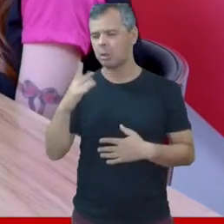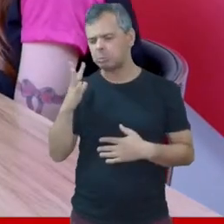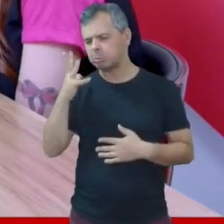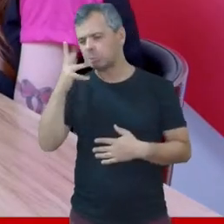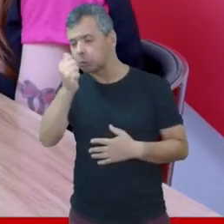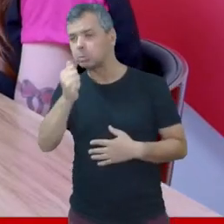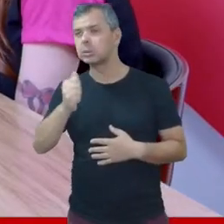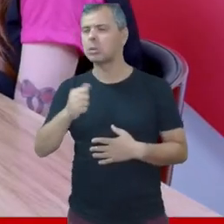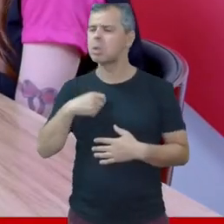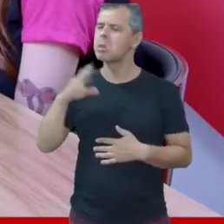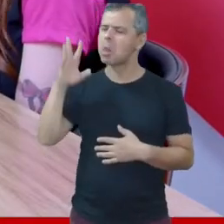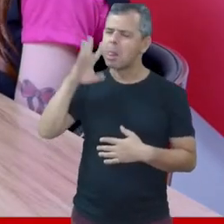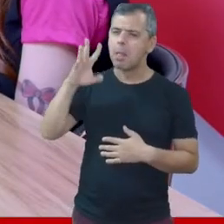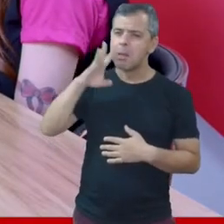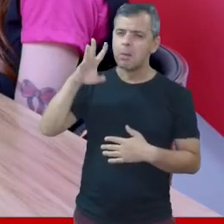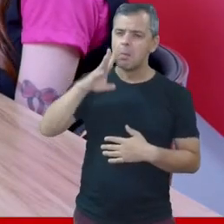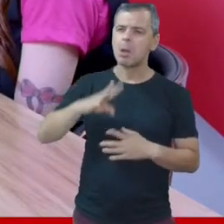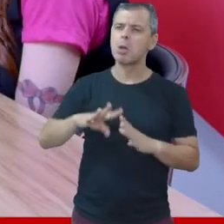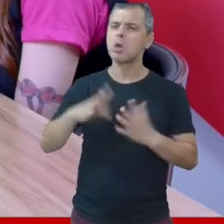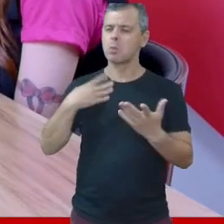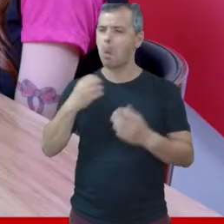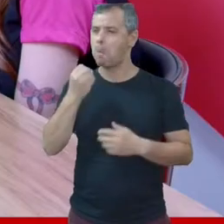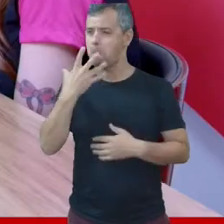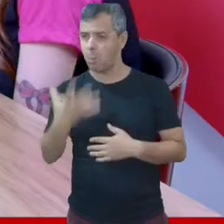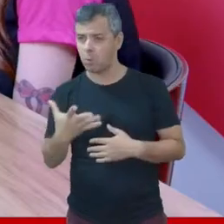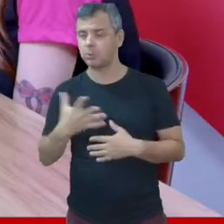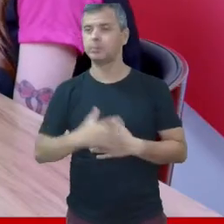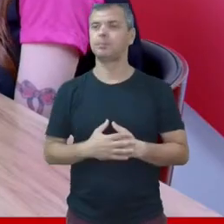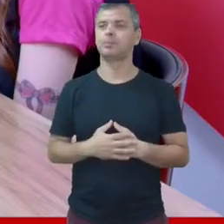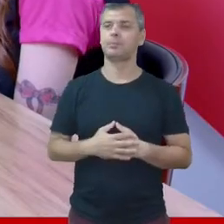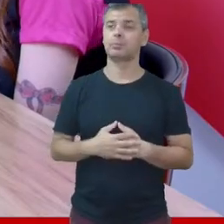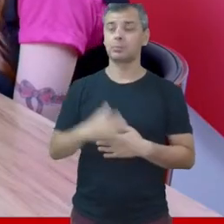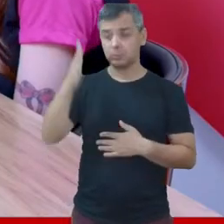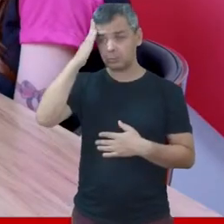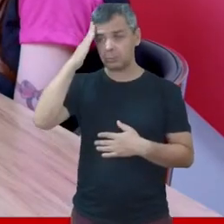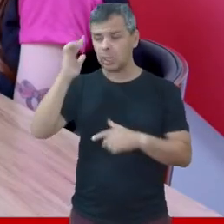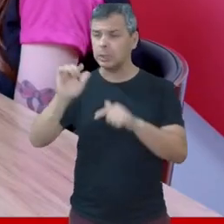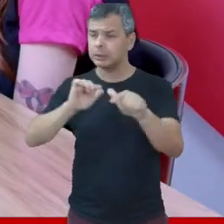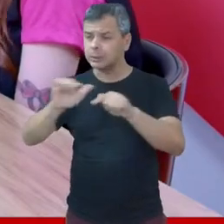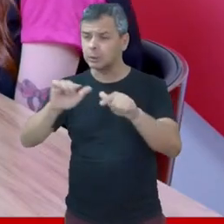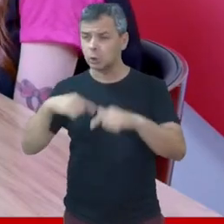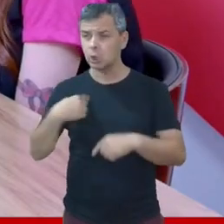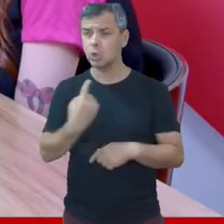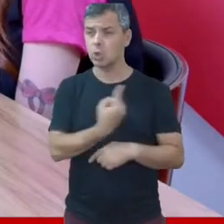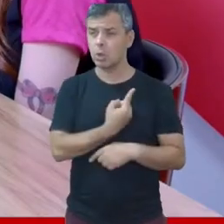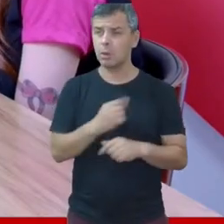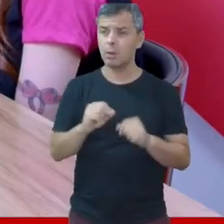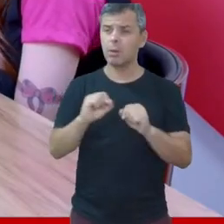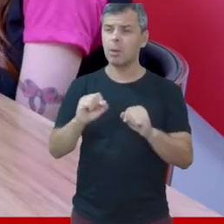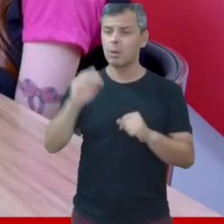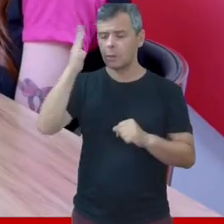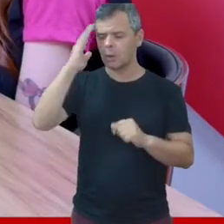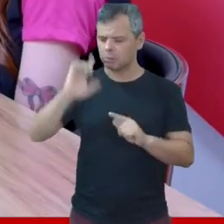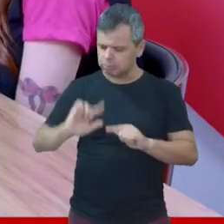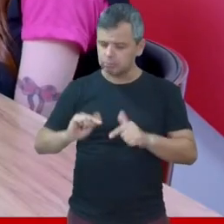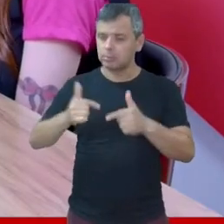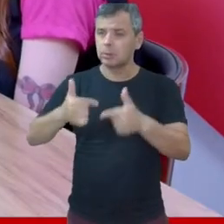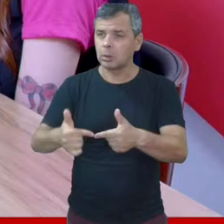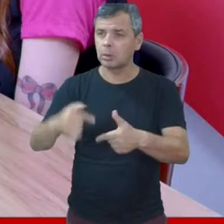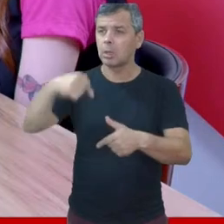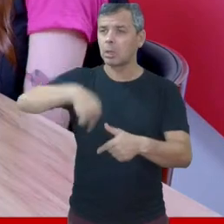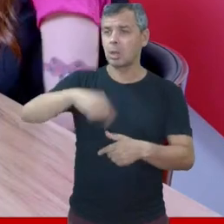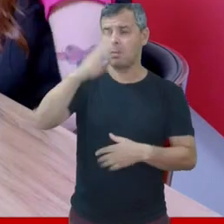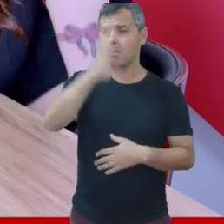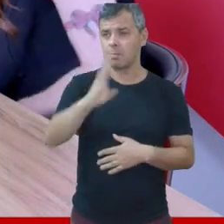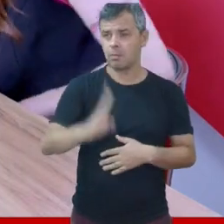Eu acho isso muito bacana, é isso que eu falo. Eu acho isso muito positivo, sabe? A gente trabalhar, até porque a gente sabe dos desafios que a gente enfrenta no